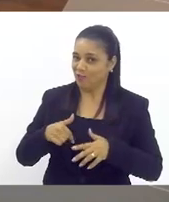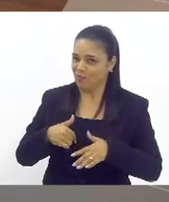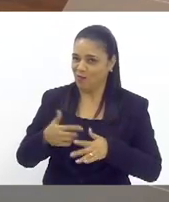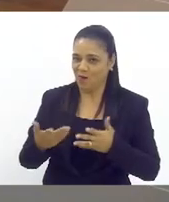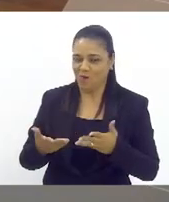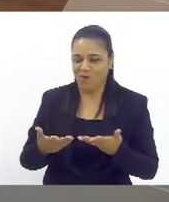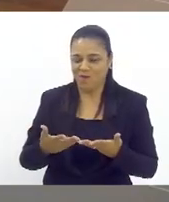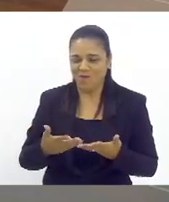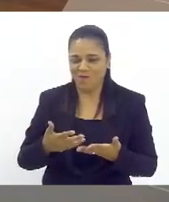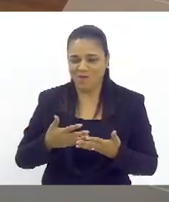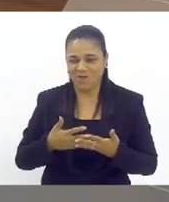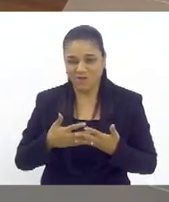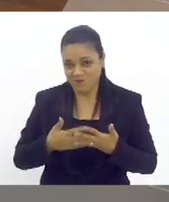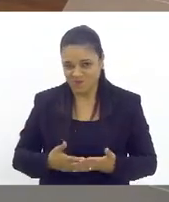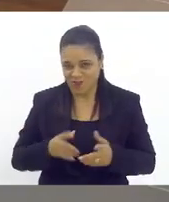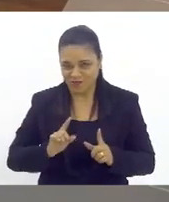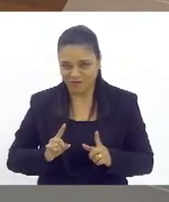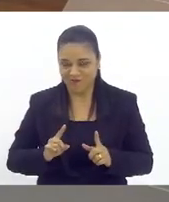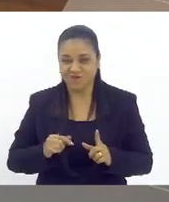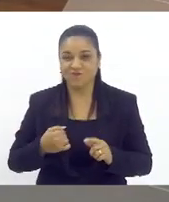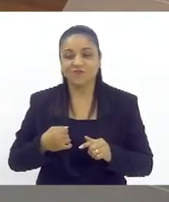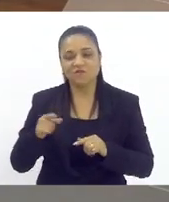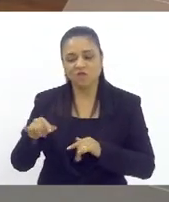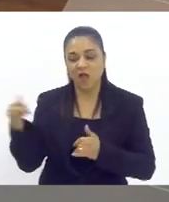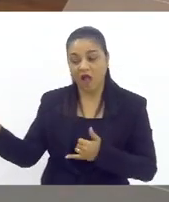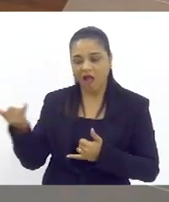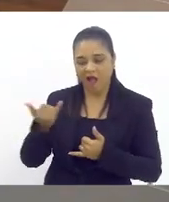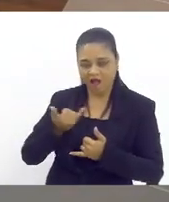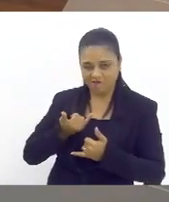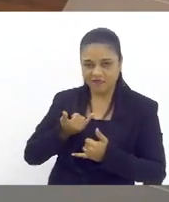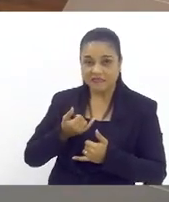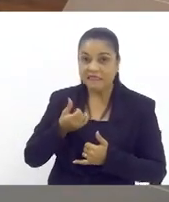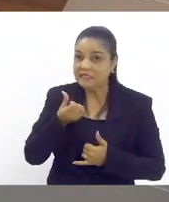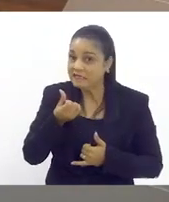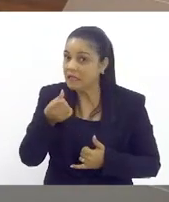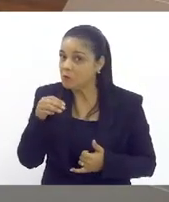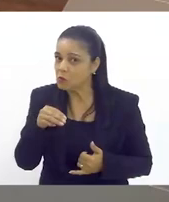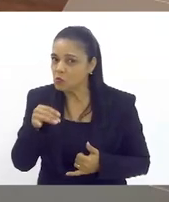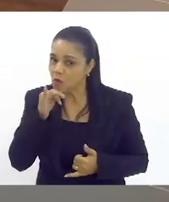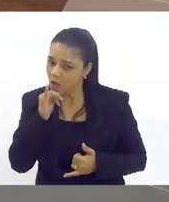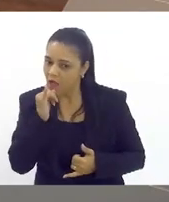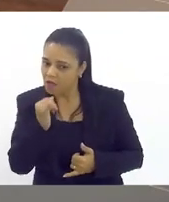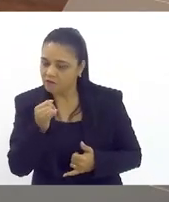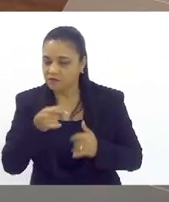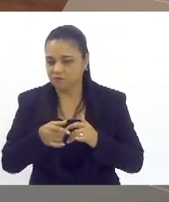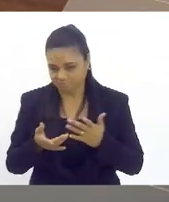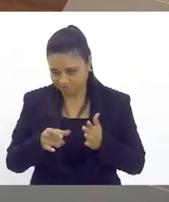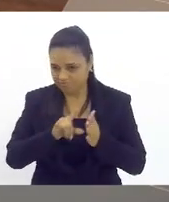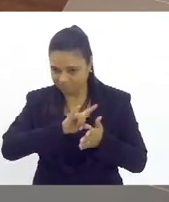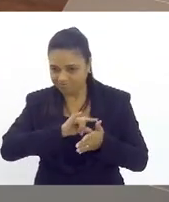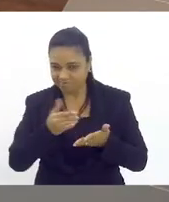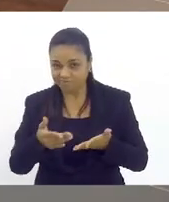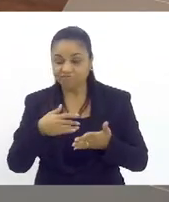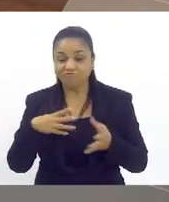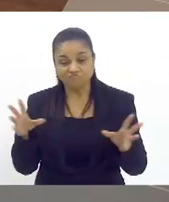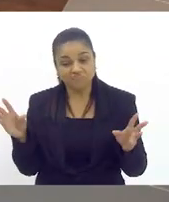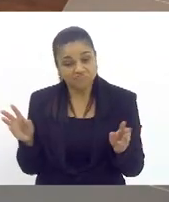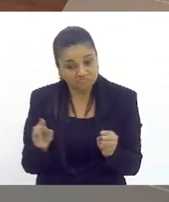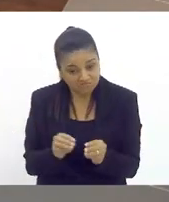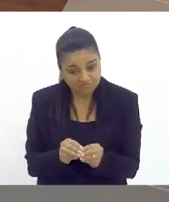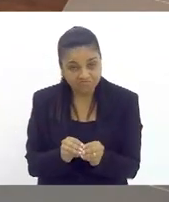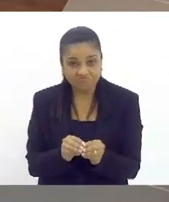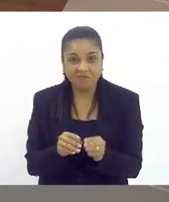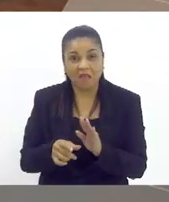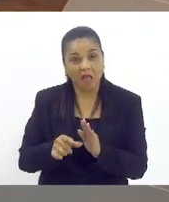desagradável você avisa em seis minutos para pessoa encerrar assim quem conseguir encerrar antes disso